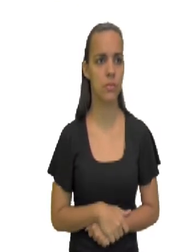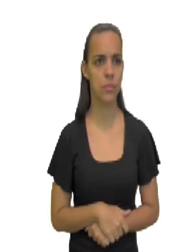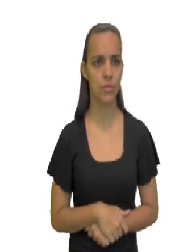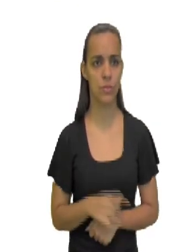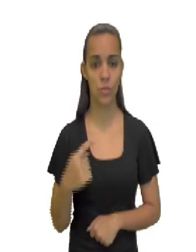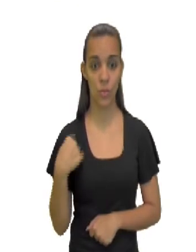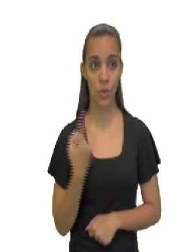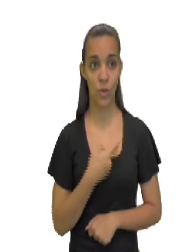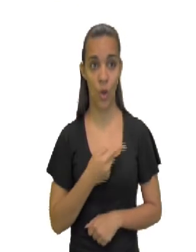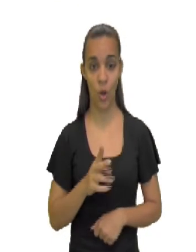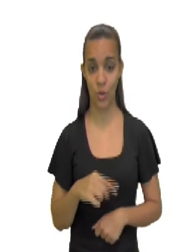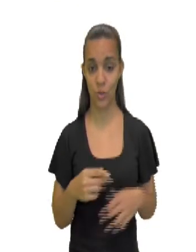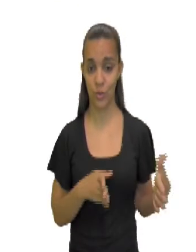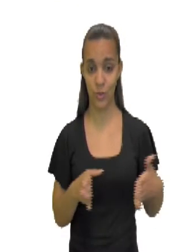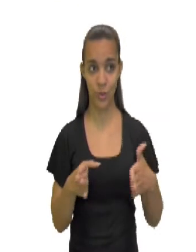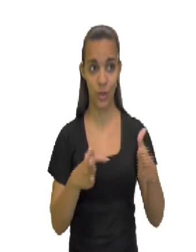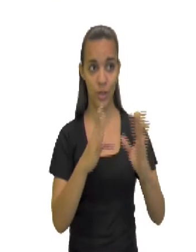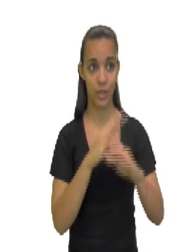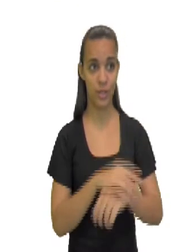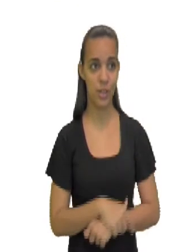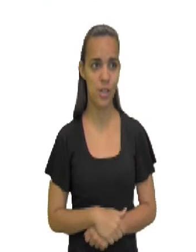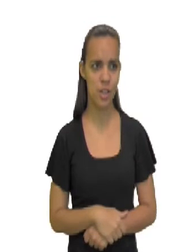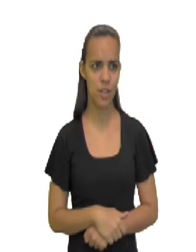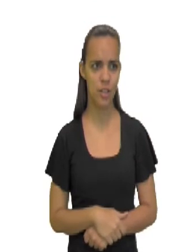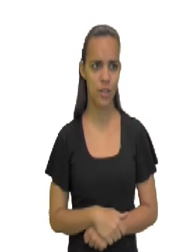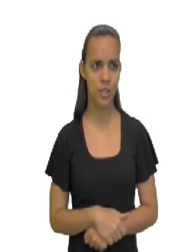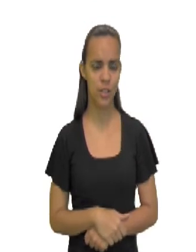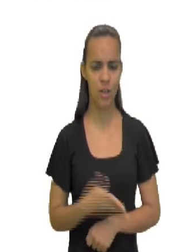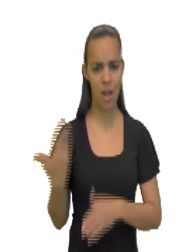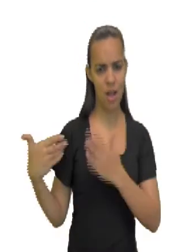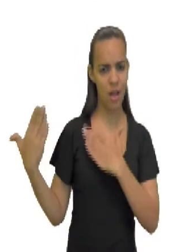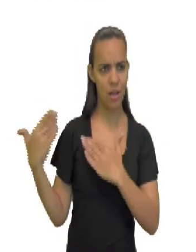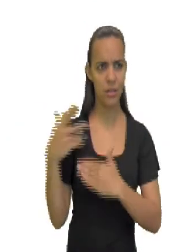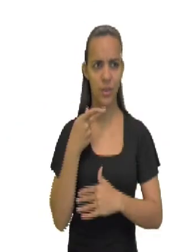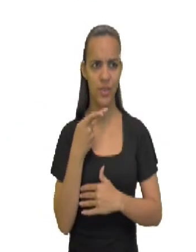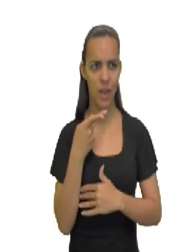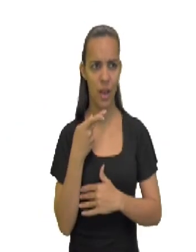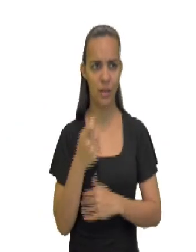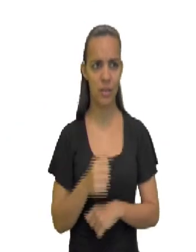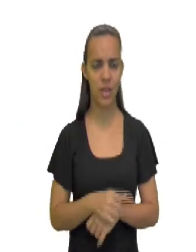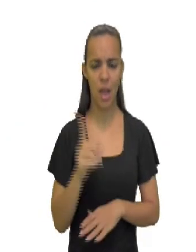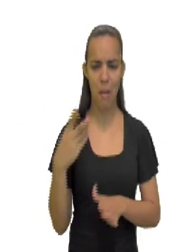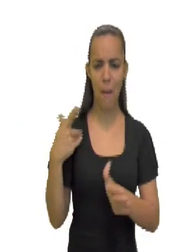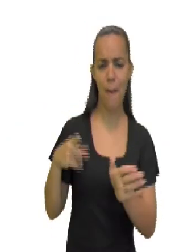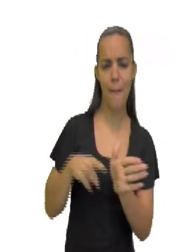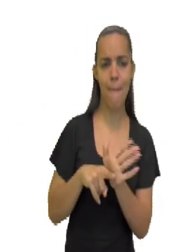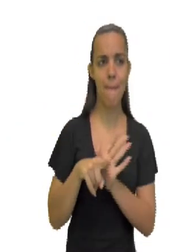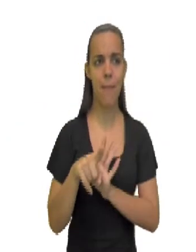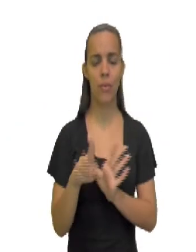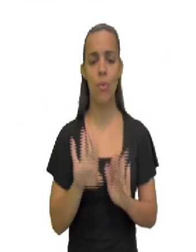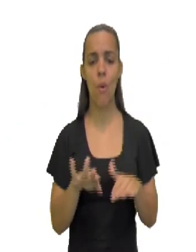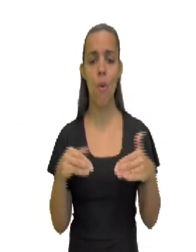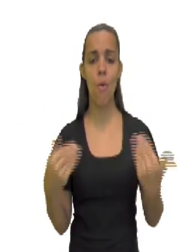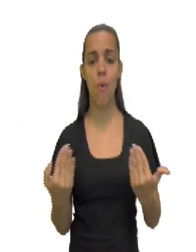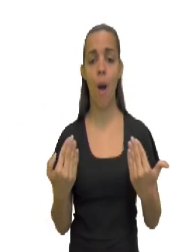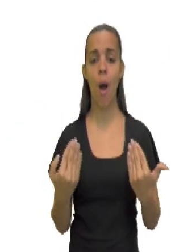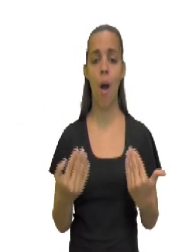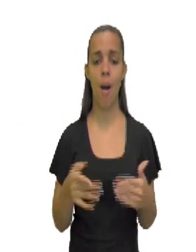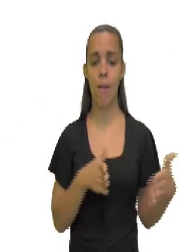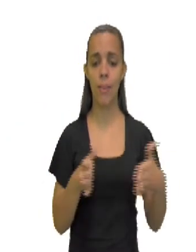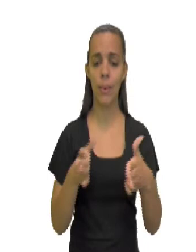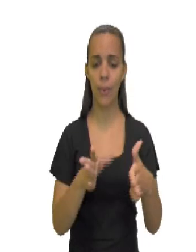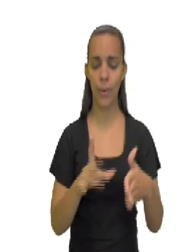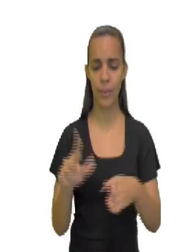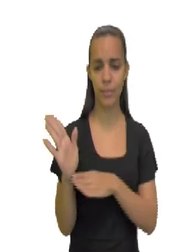Nosso rio, falei com vocês que eu não ia falar este nome anteriormente, mas aí eu te perguntei qual o rio que abastece a nossa